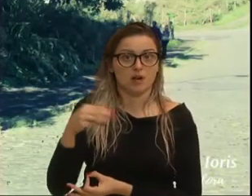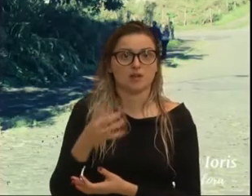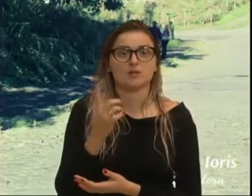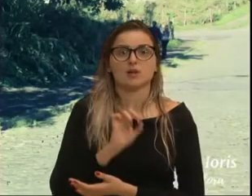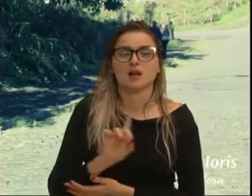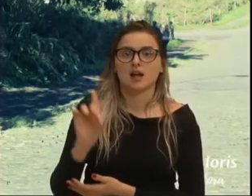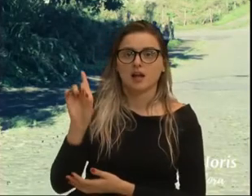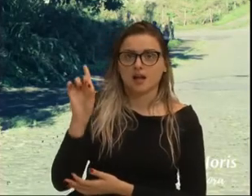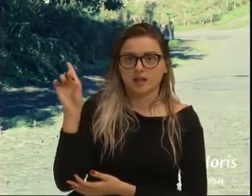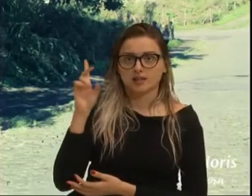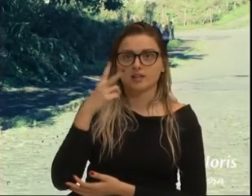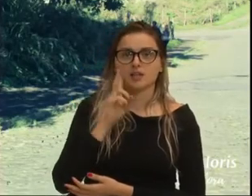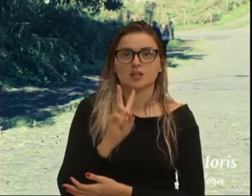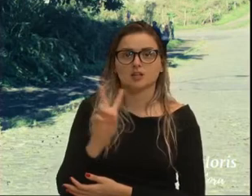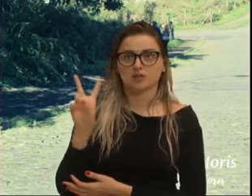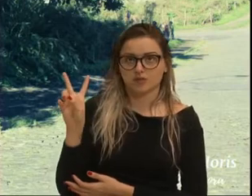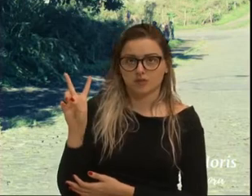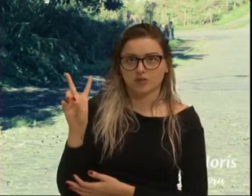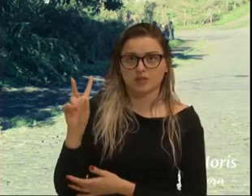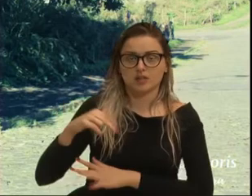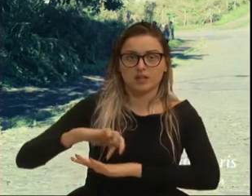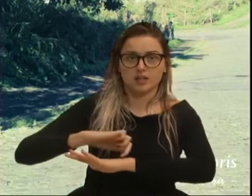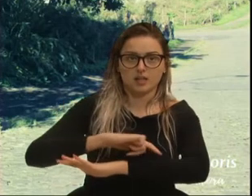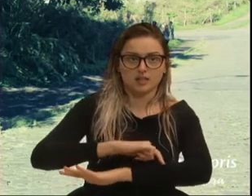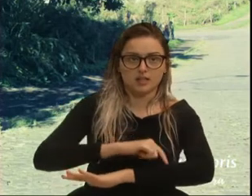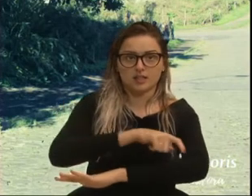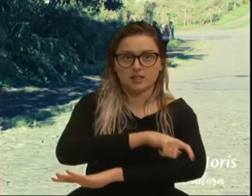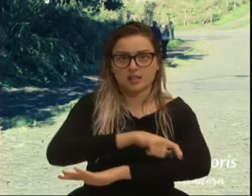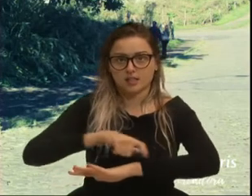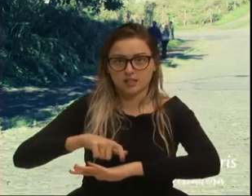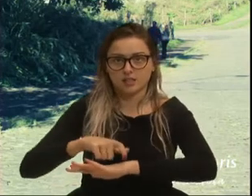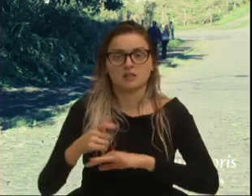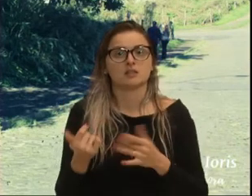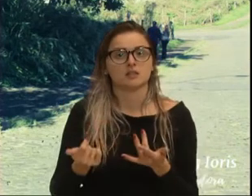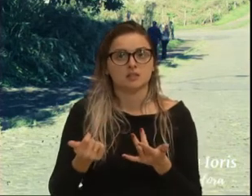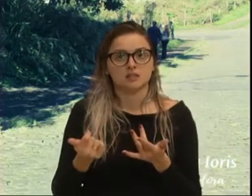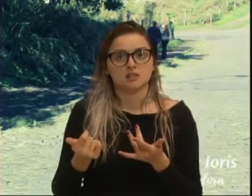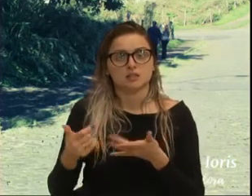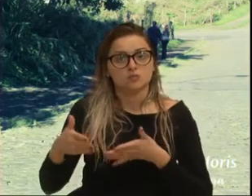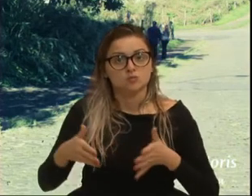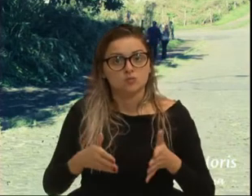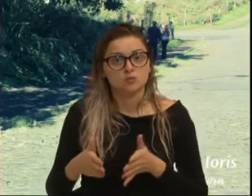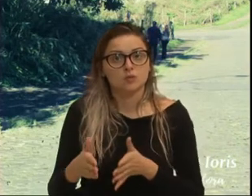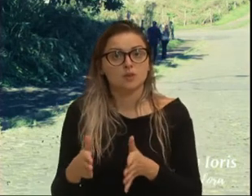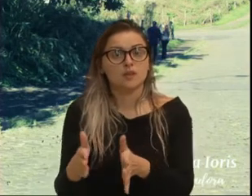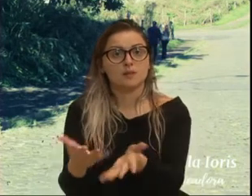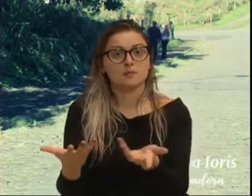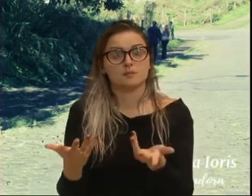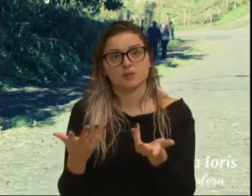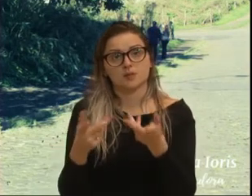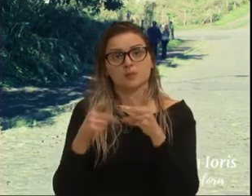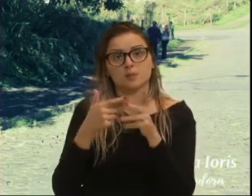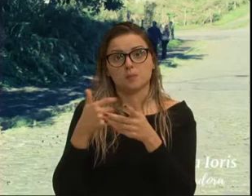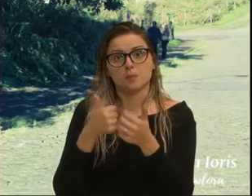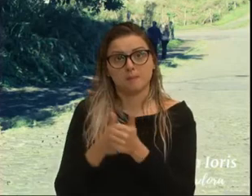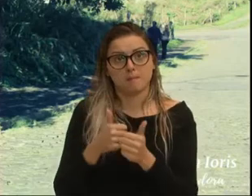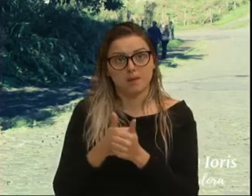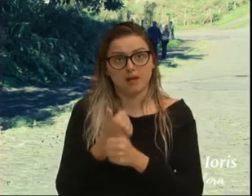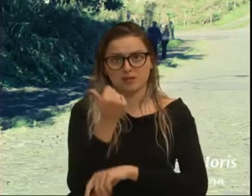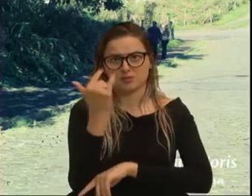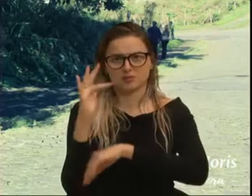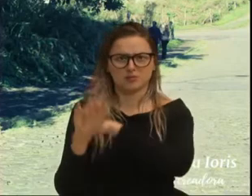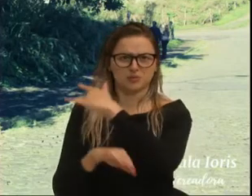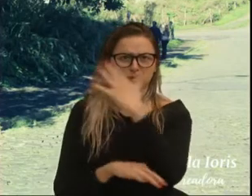gente vê meio passeio, né, com calçada, outro não, e caminho entre o mato, onde já se vê